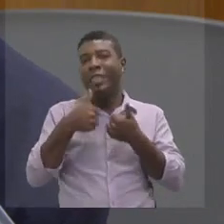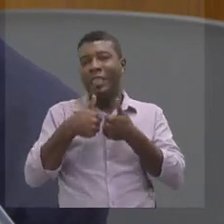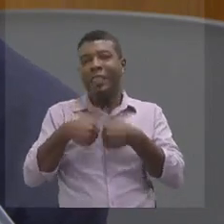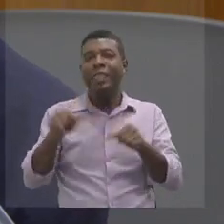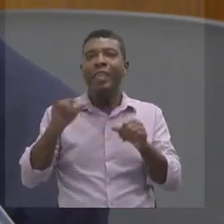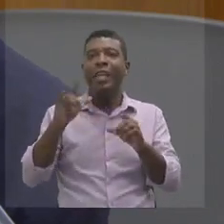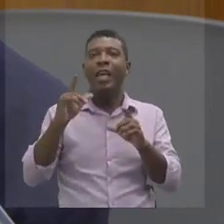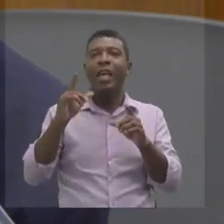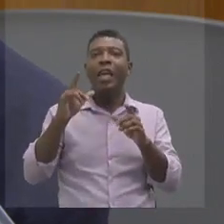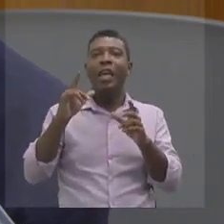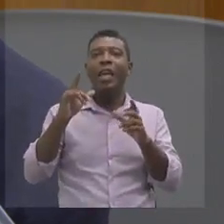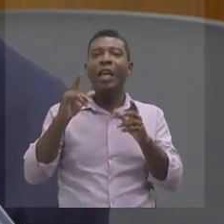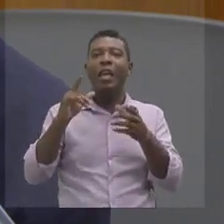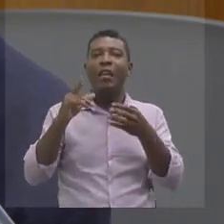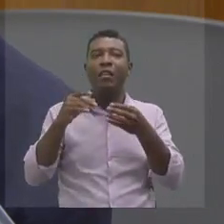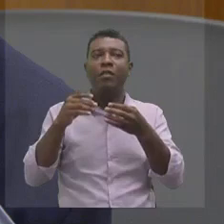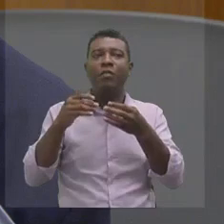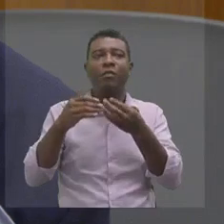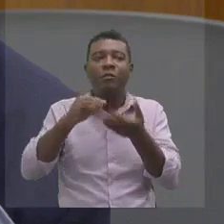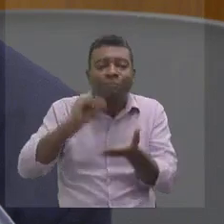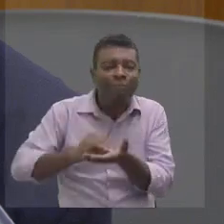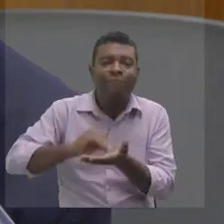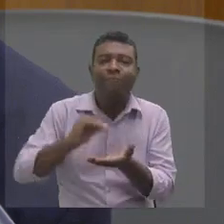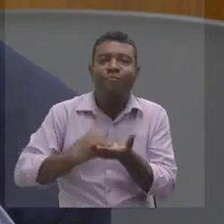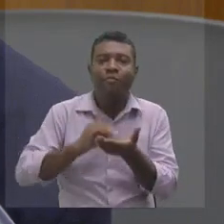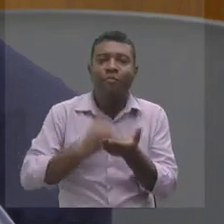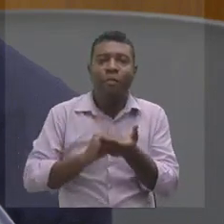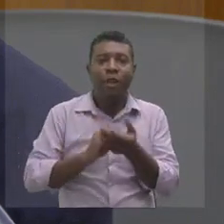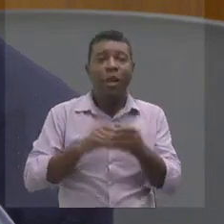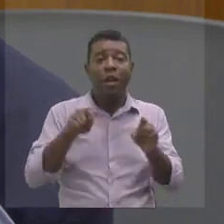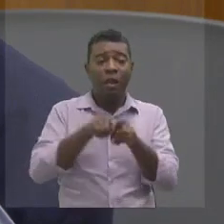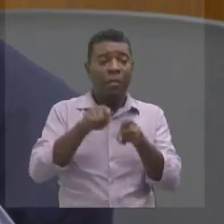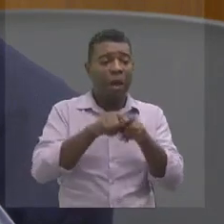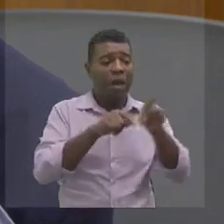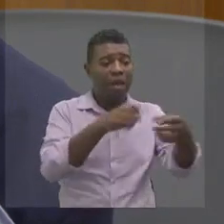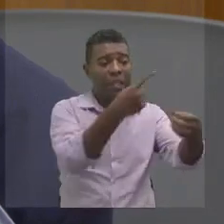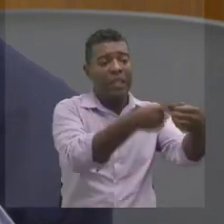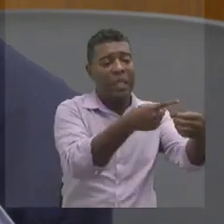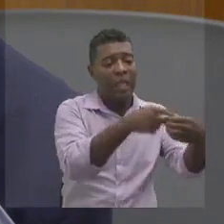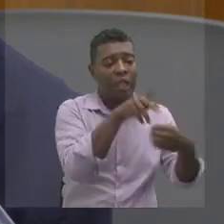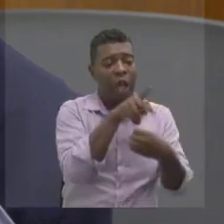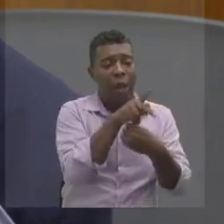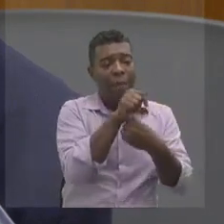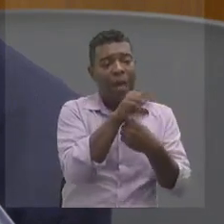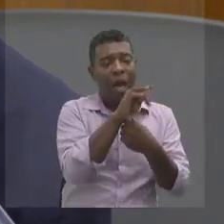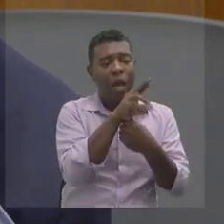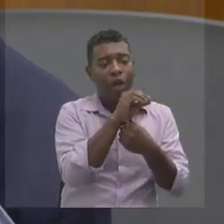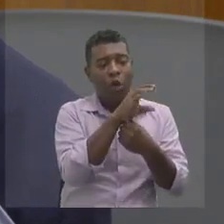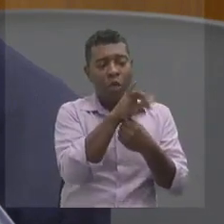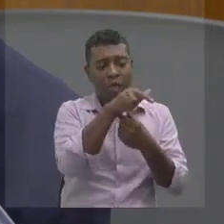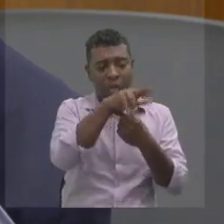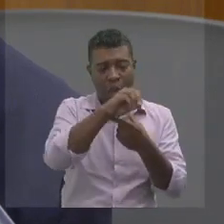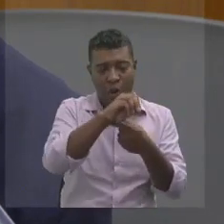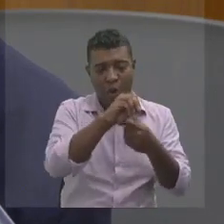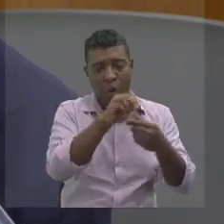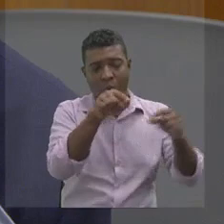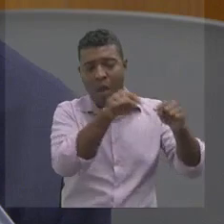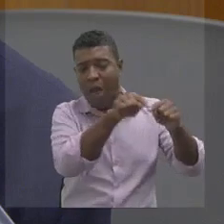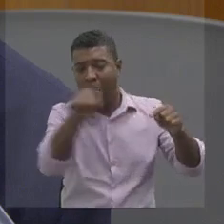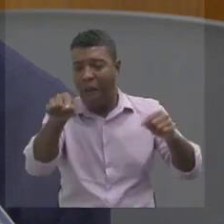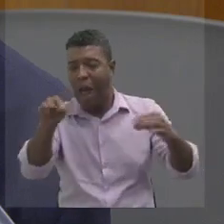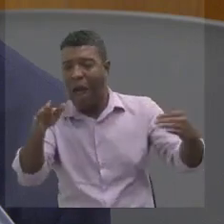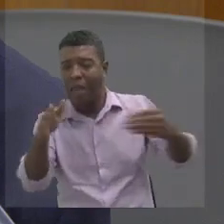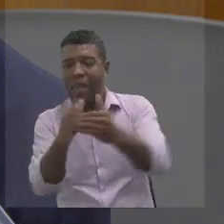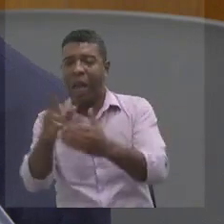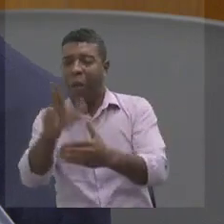em relação a MG que liga Patrocínio a Uberlândia que foi agora concedida foi feita a concessão pública